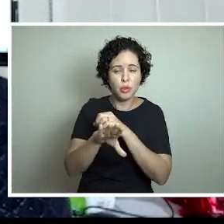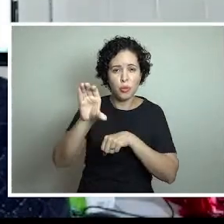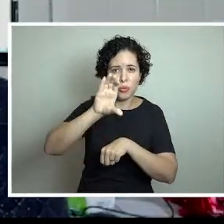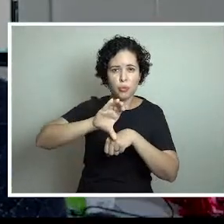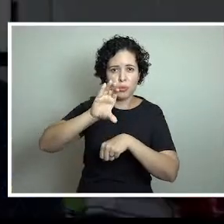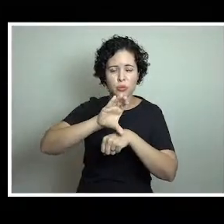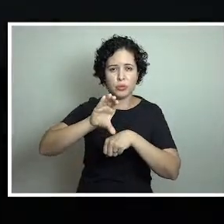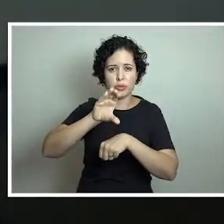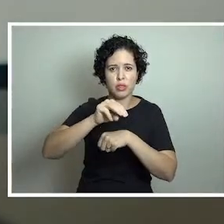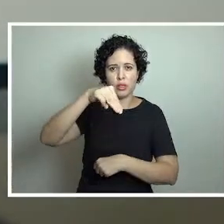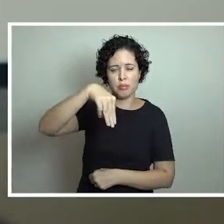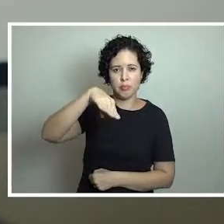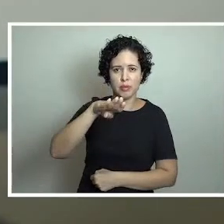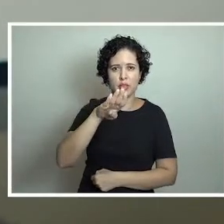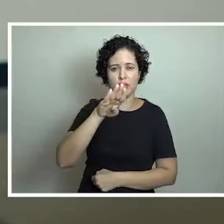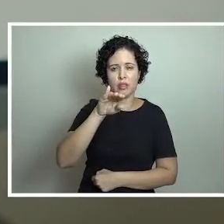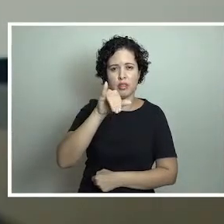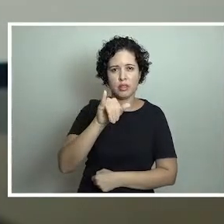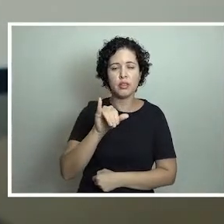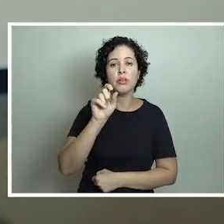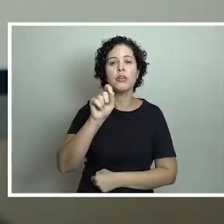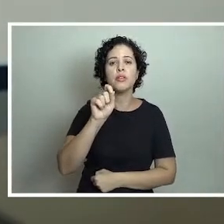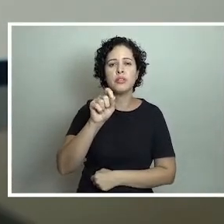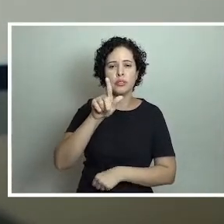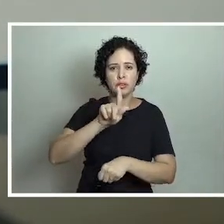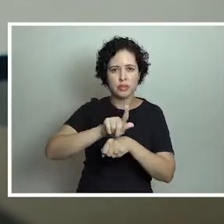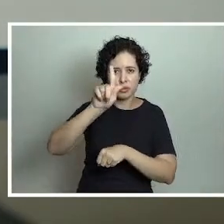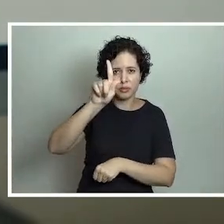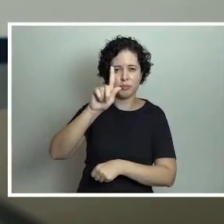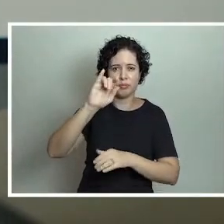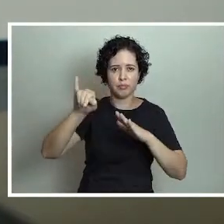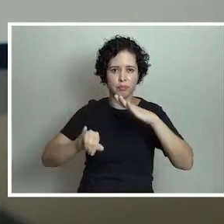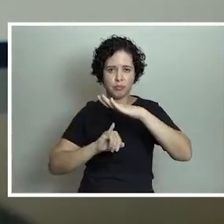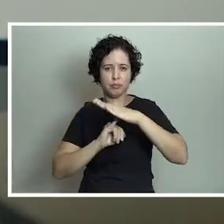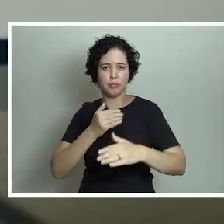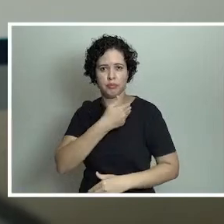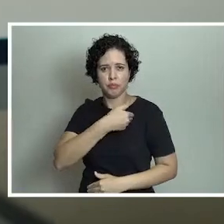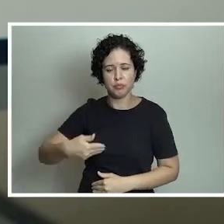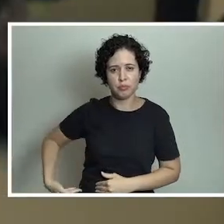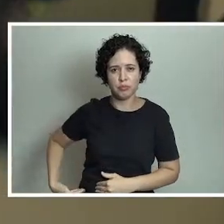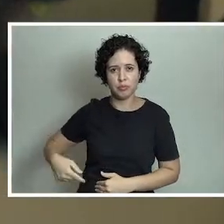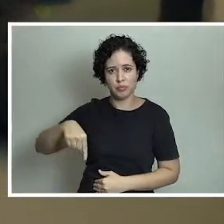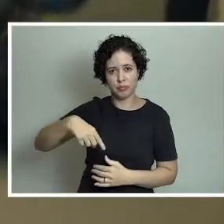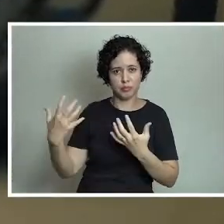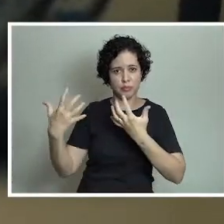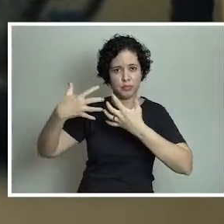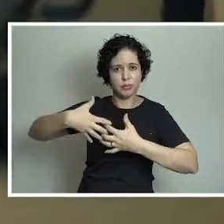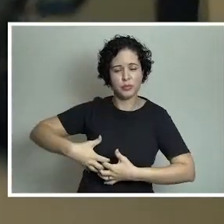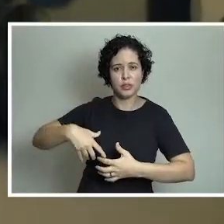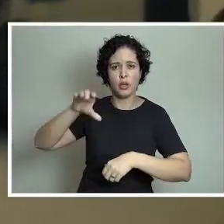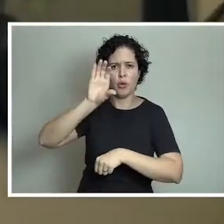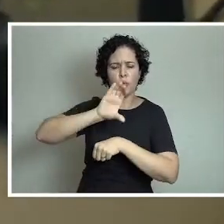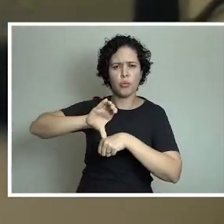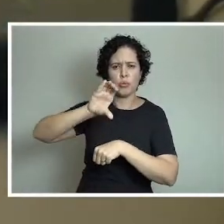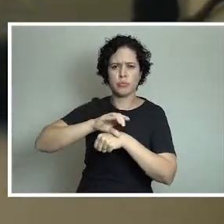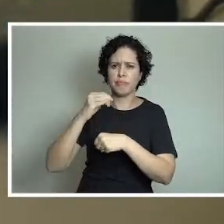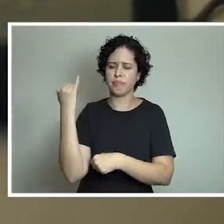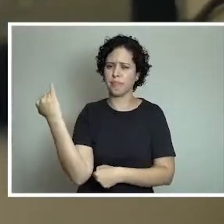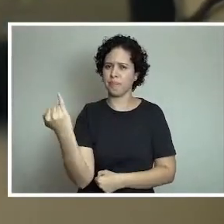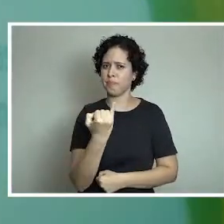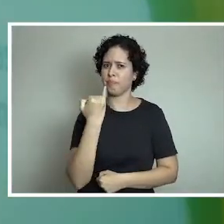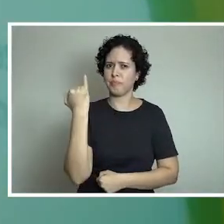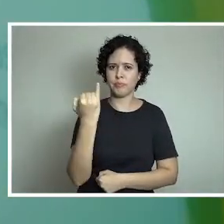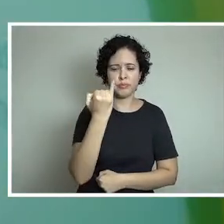curso MBA em Gestão de Instituições Públicas pelo IFRO. Um curso